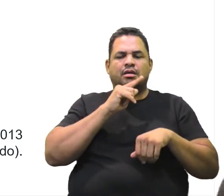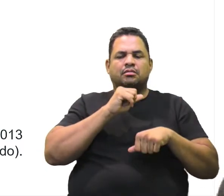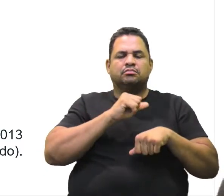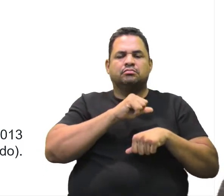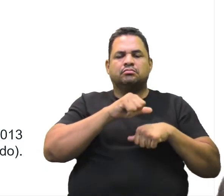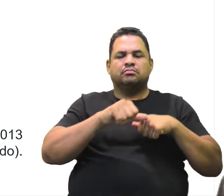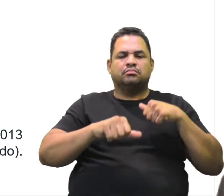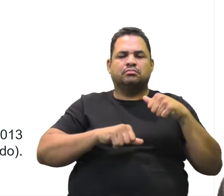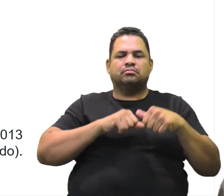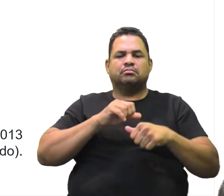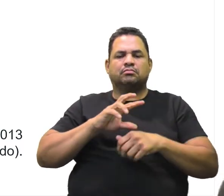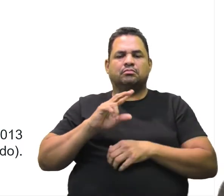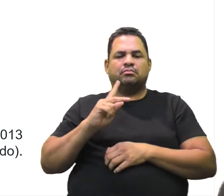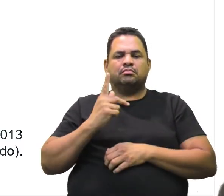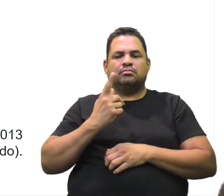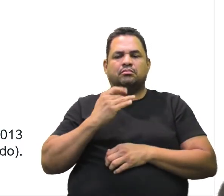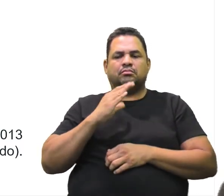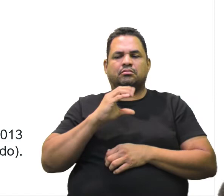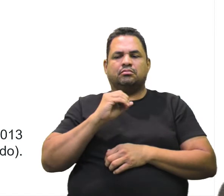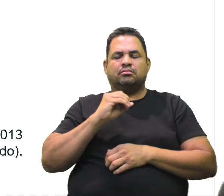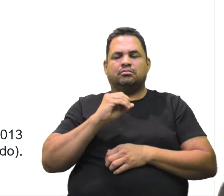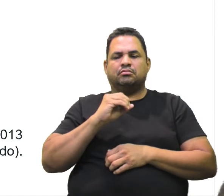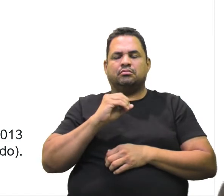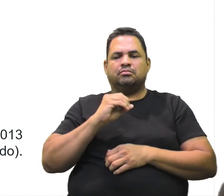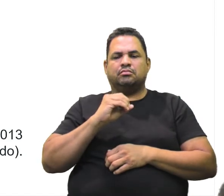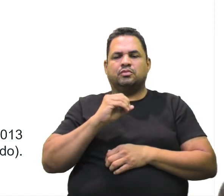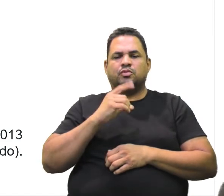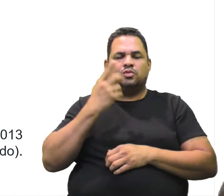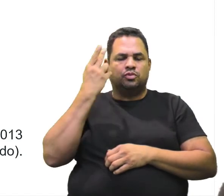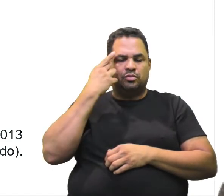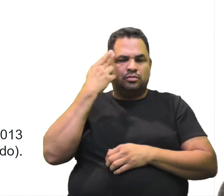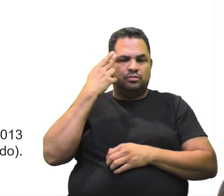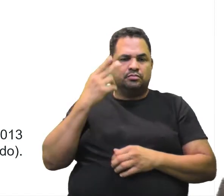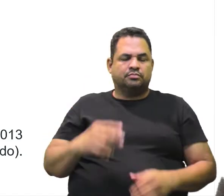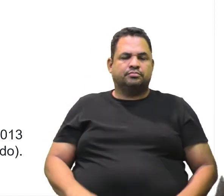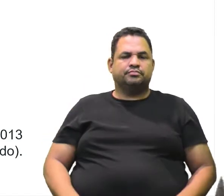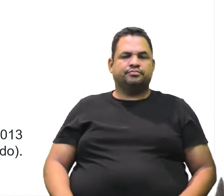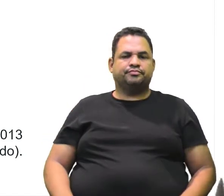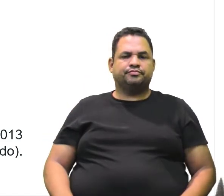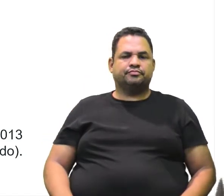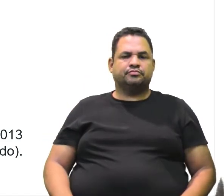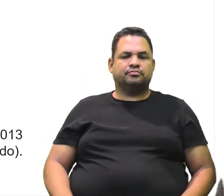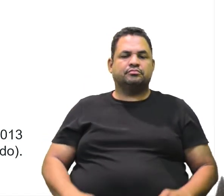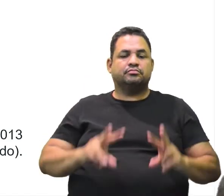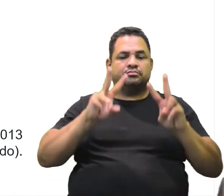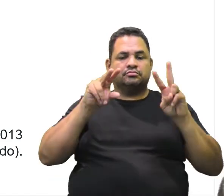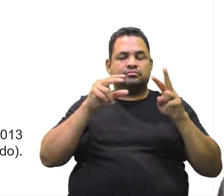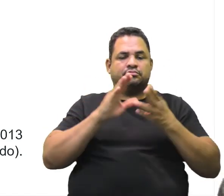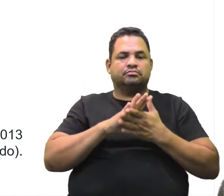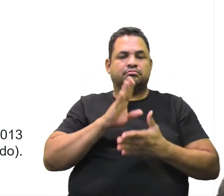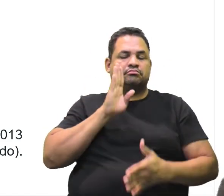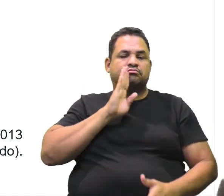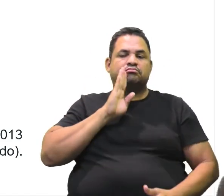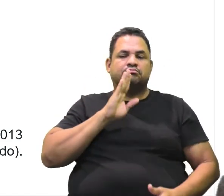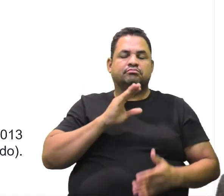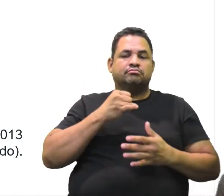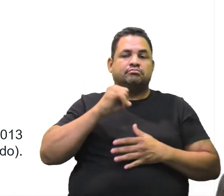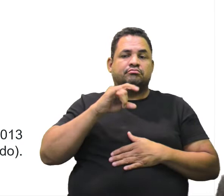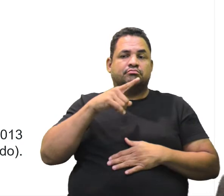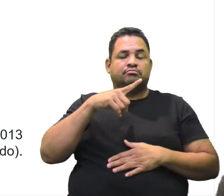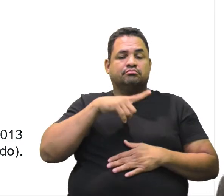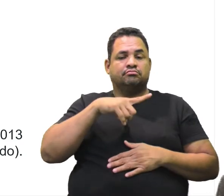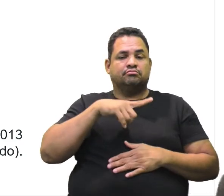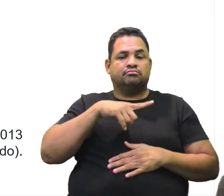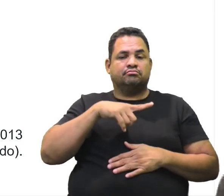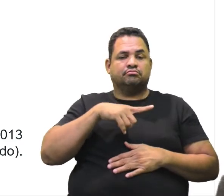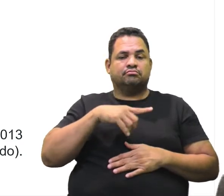oxigenada em água e O2, tá bom? Então, isso é um assunto muito bacana, porque se não